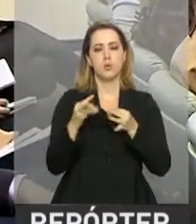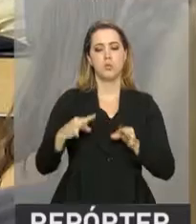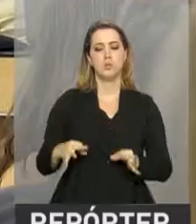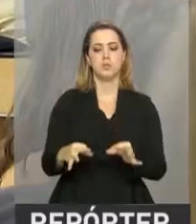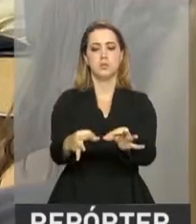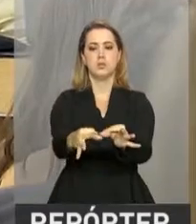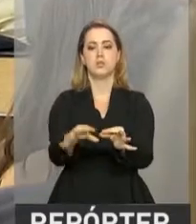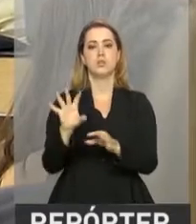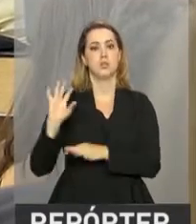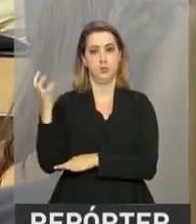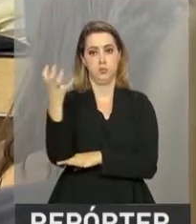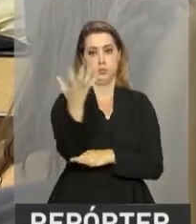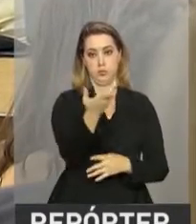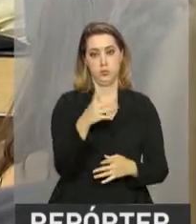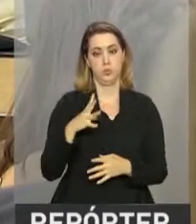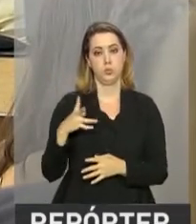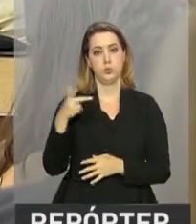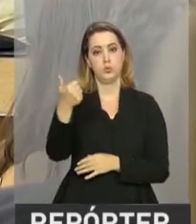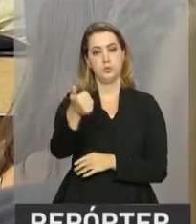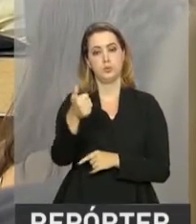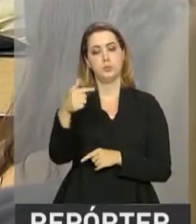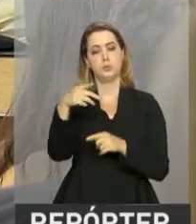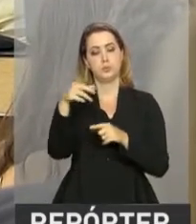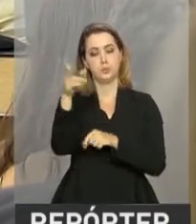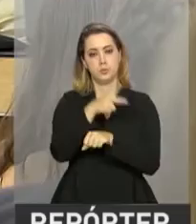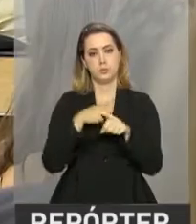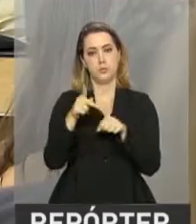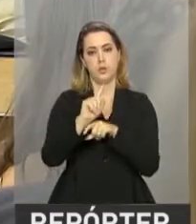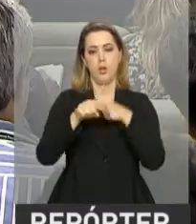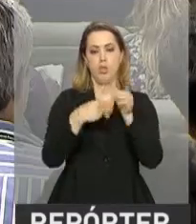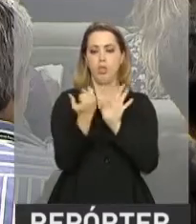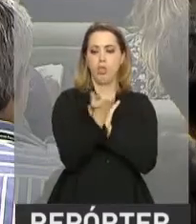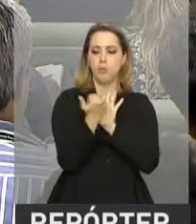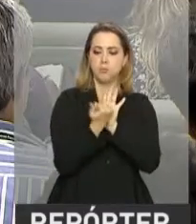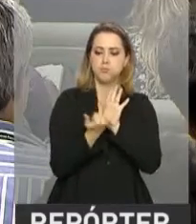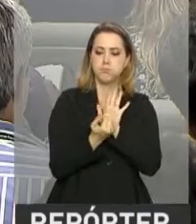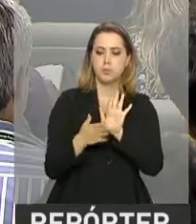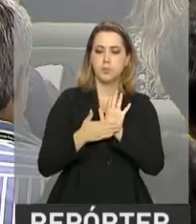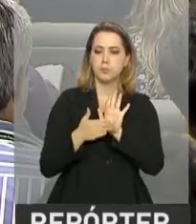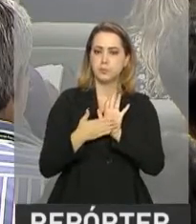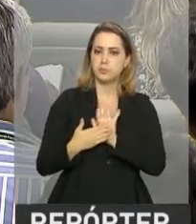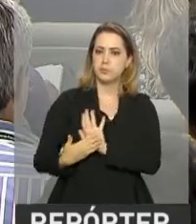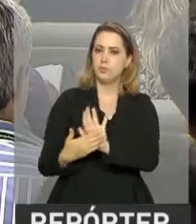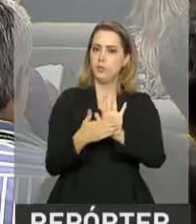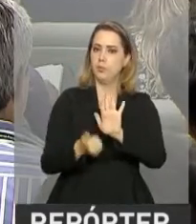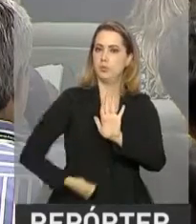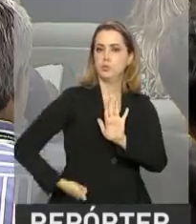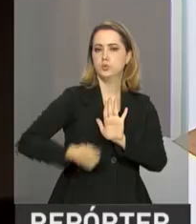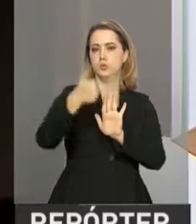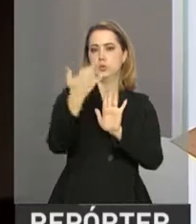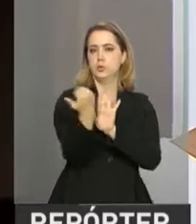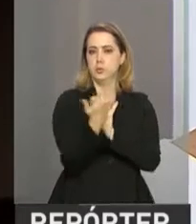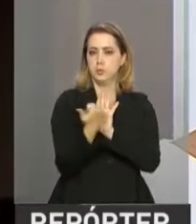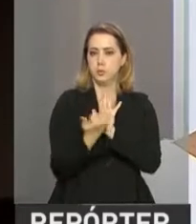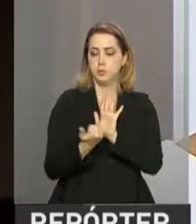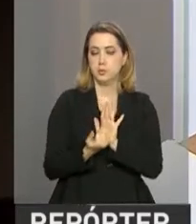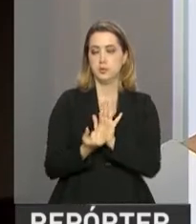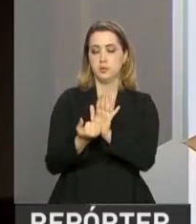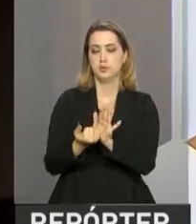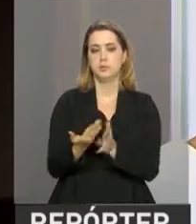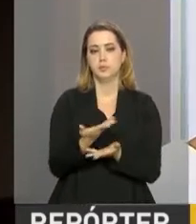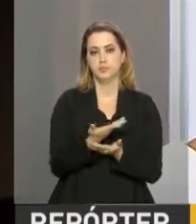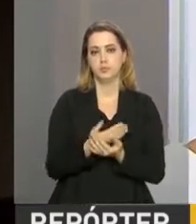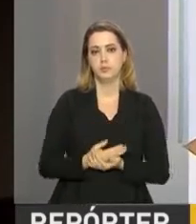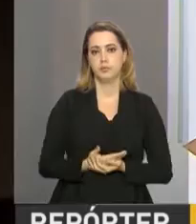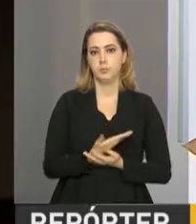país após essa discussão o documento será entregue ao governo federal com novas propostas de melhorias para o plano brasil assumir uma meta